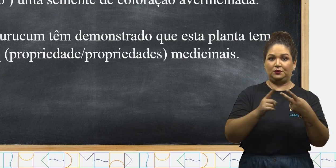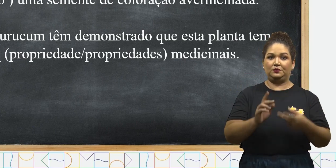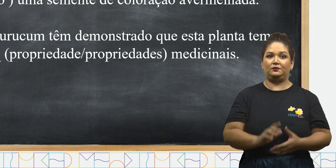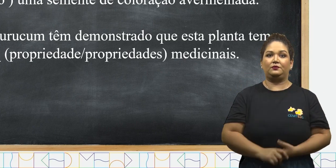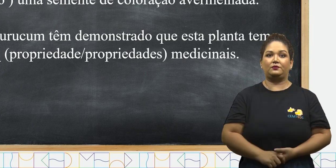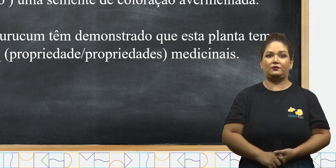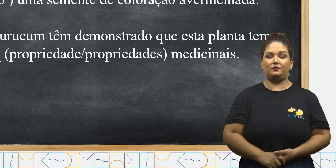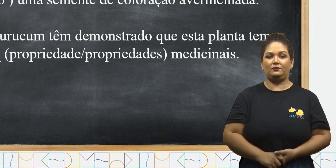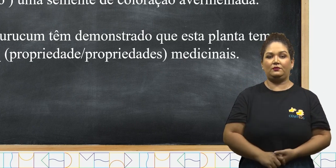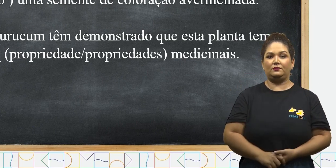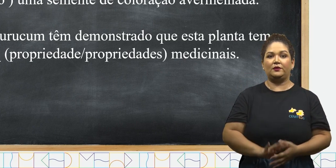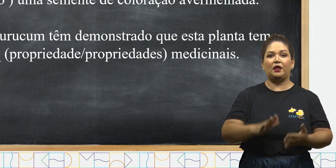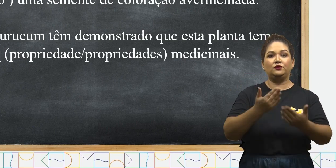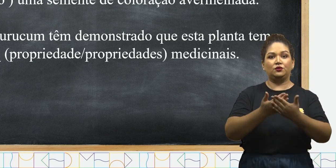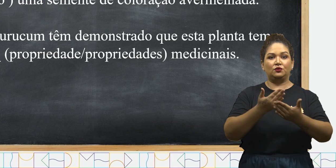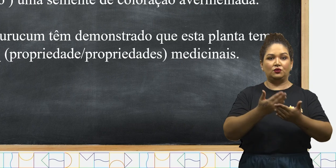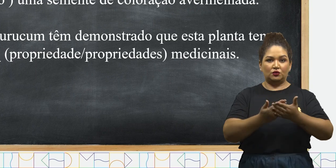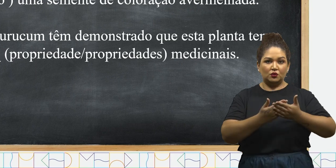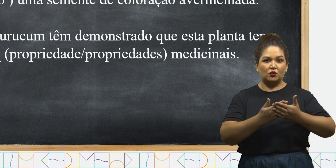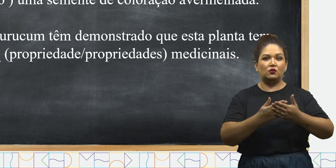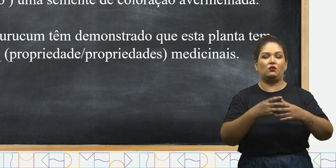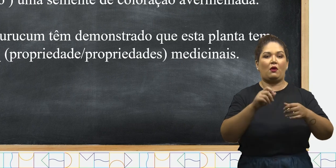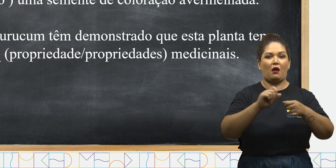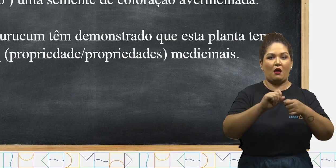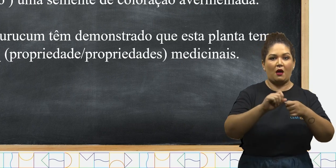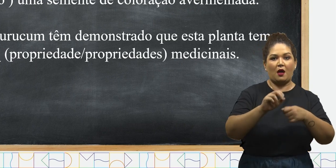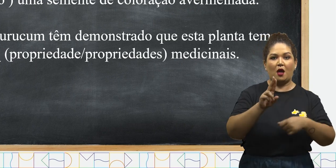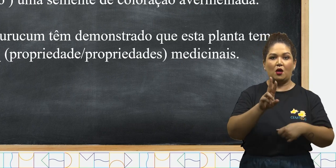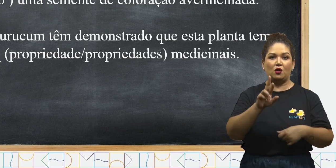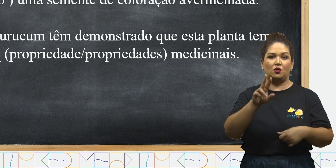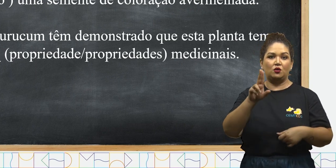frase. Os estudos feitos